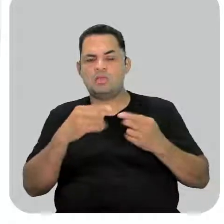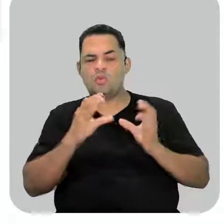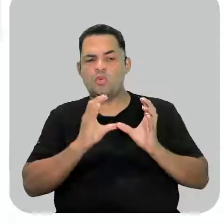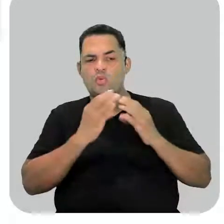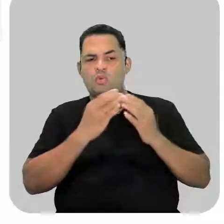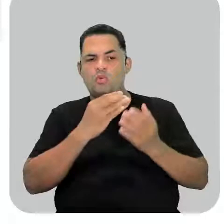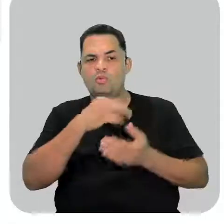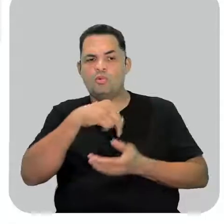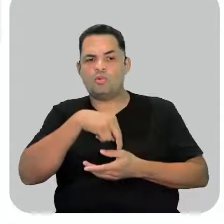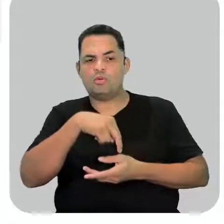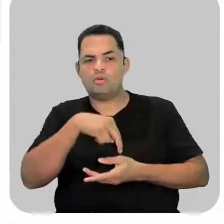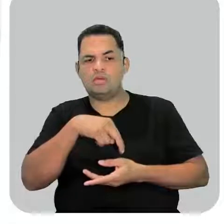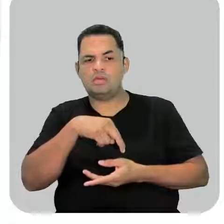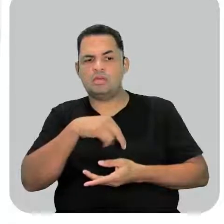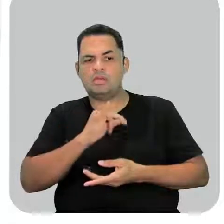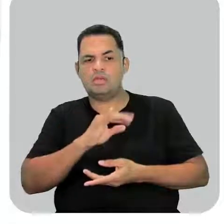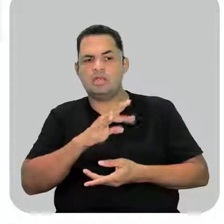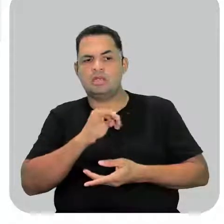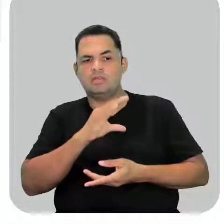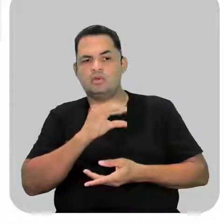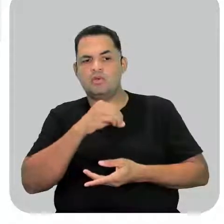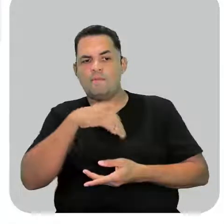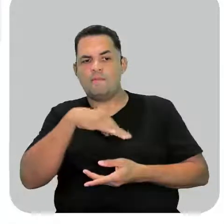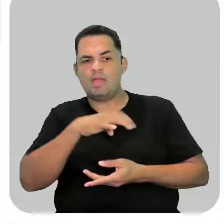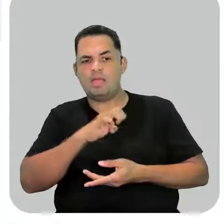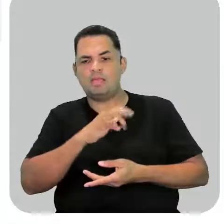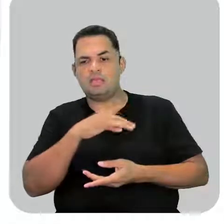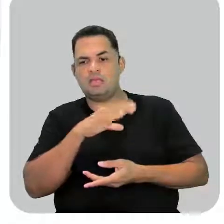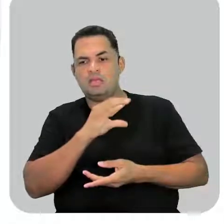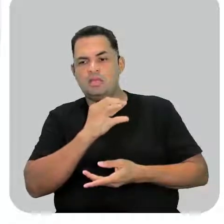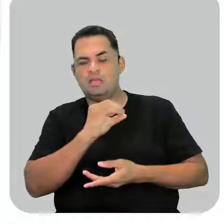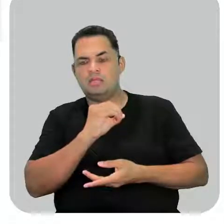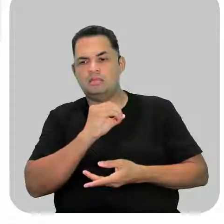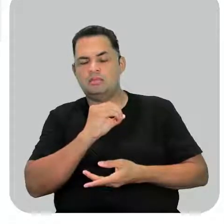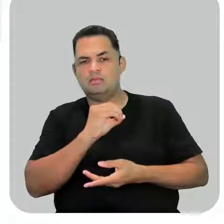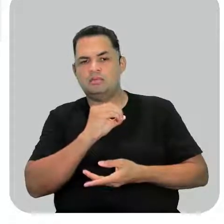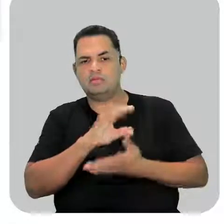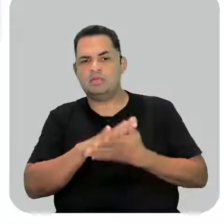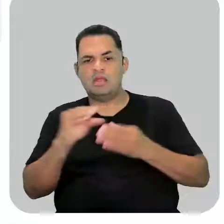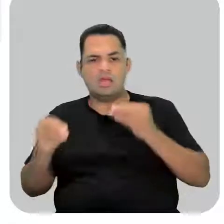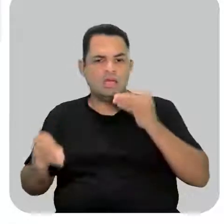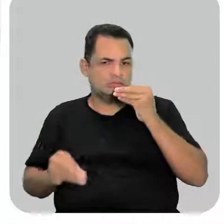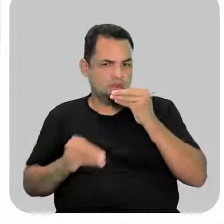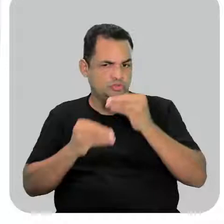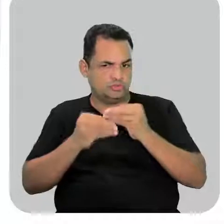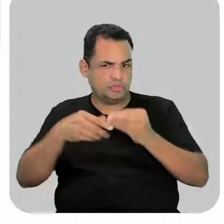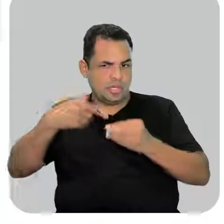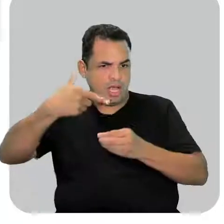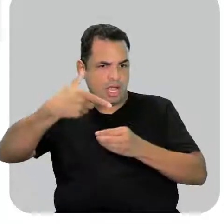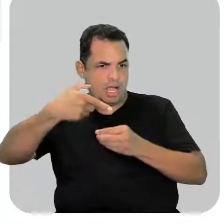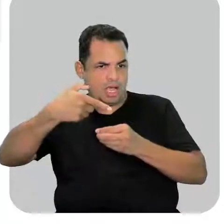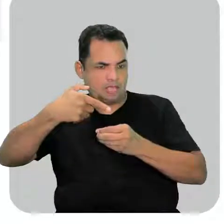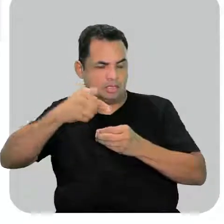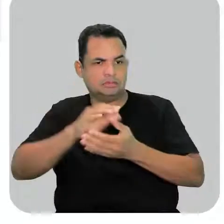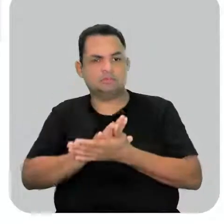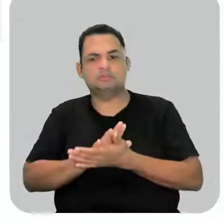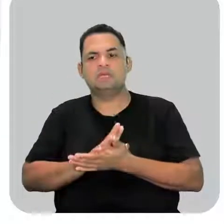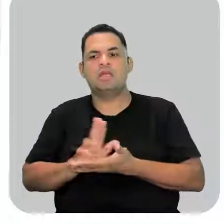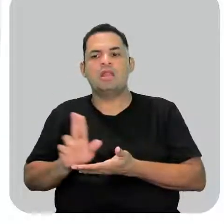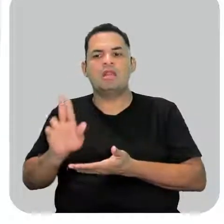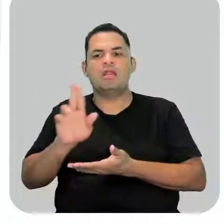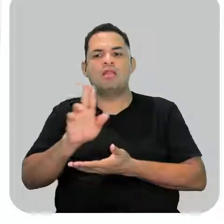nome nitrometano. E ele é utilizado como aditivo na gasolina